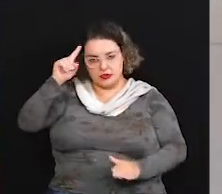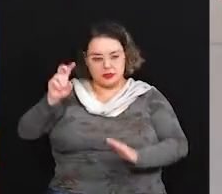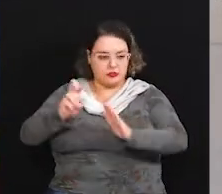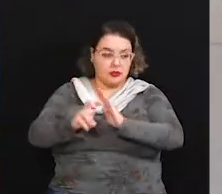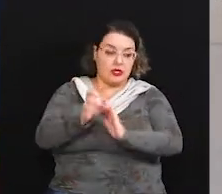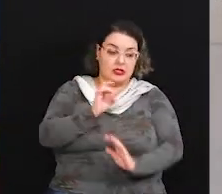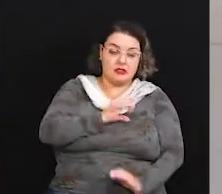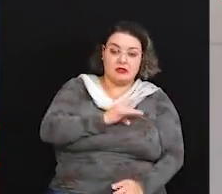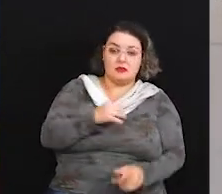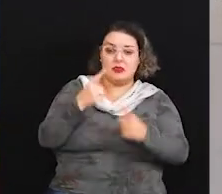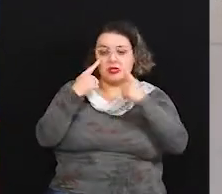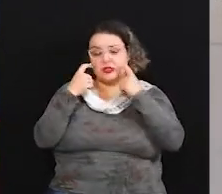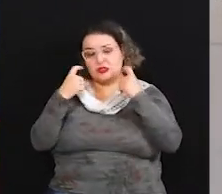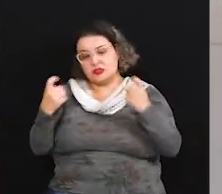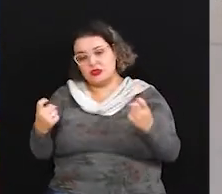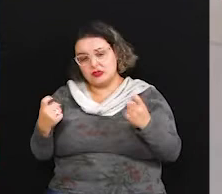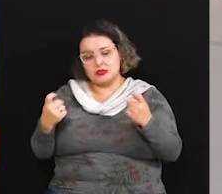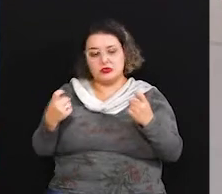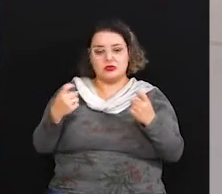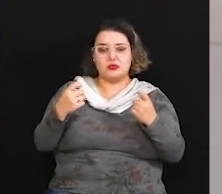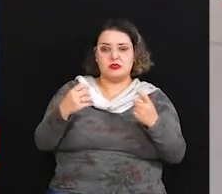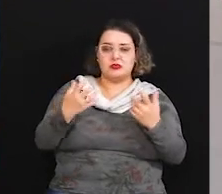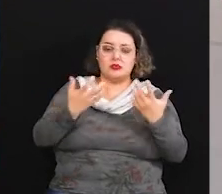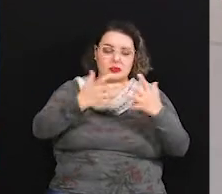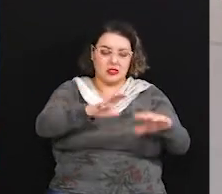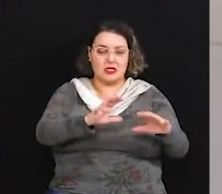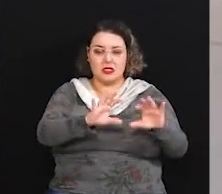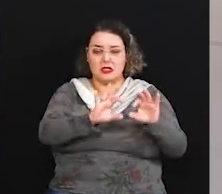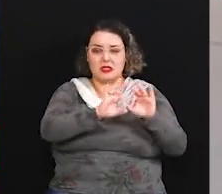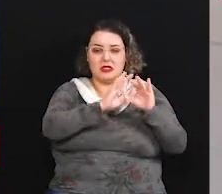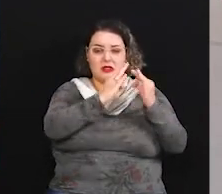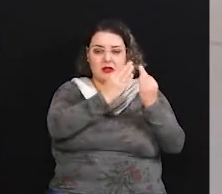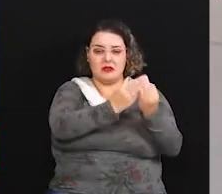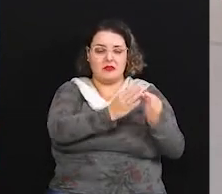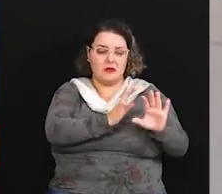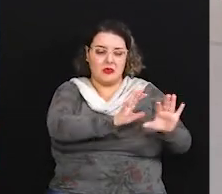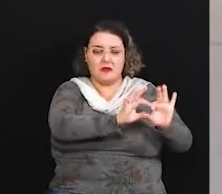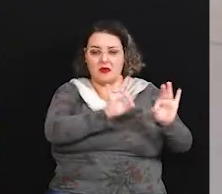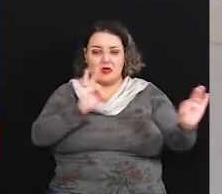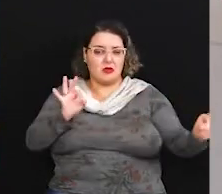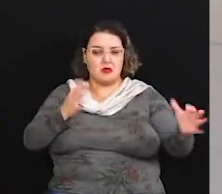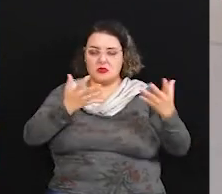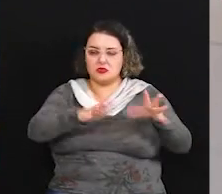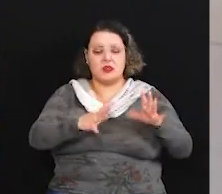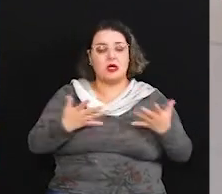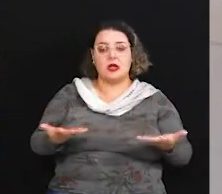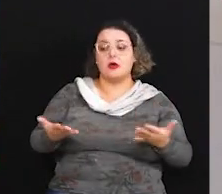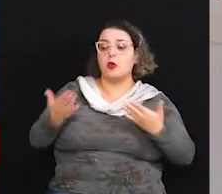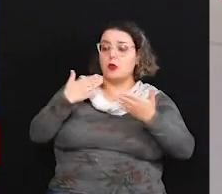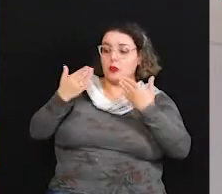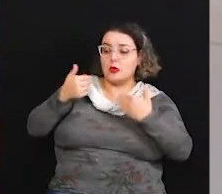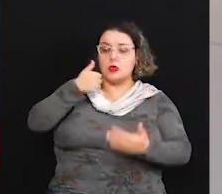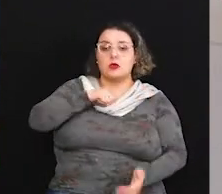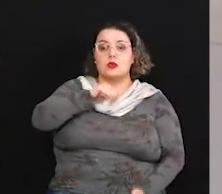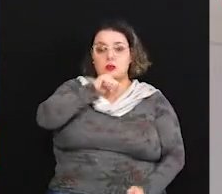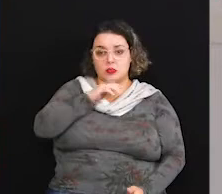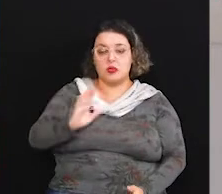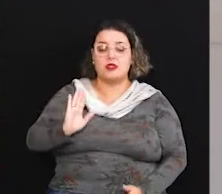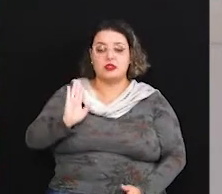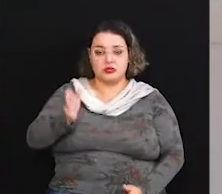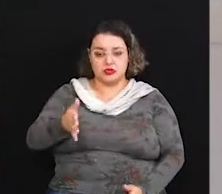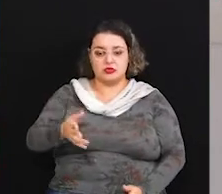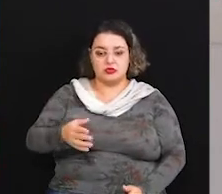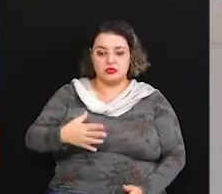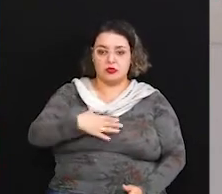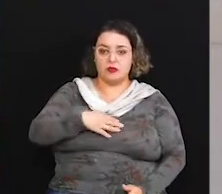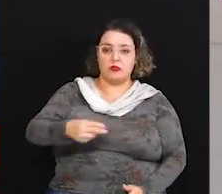de creche, aquele medo, aquele choro de deixar os pais, e como a gente conversou até com uma das mães, que tem mães